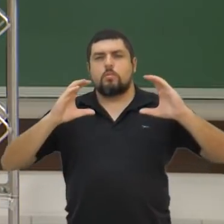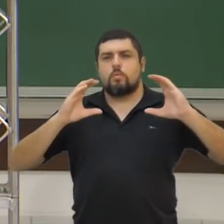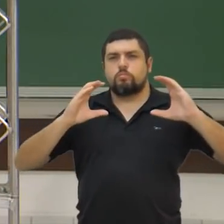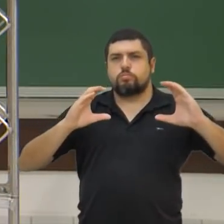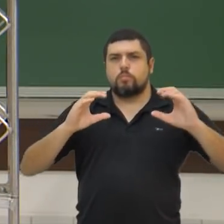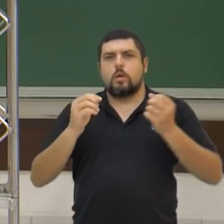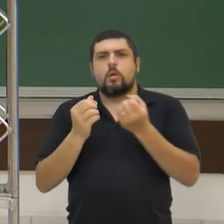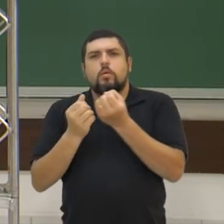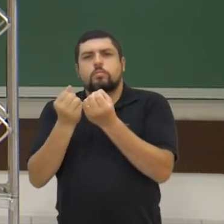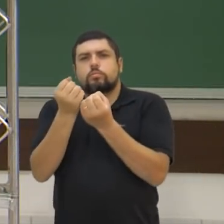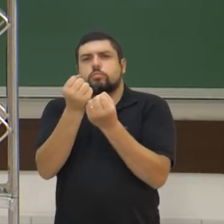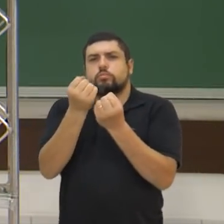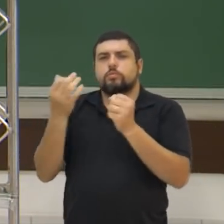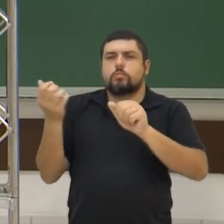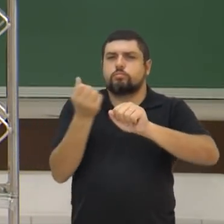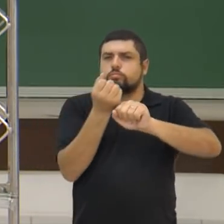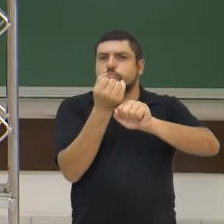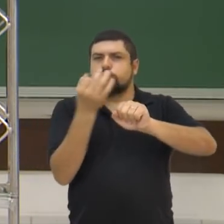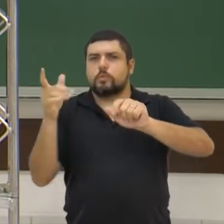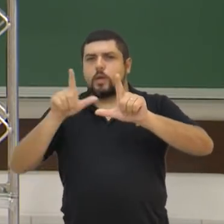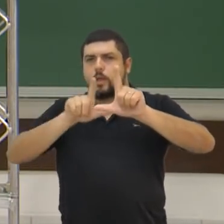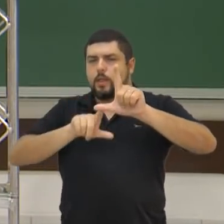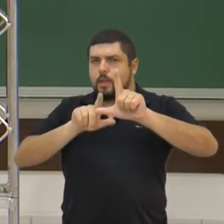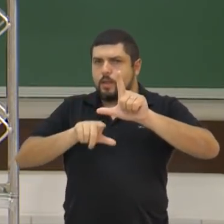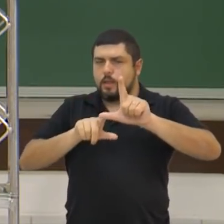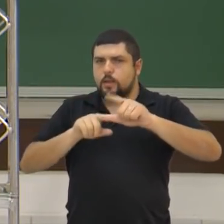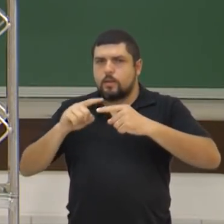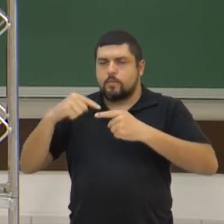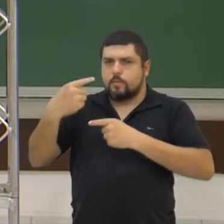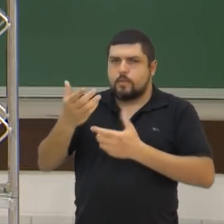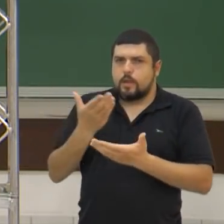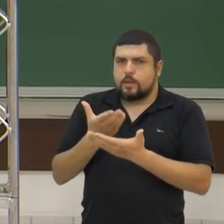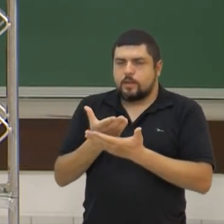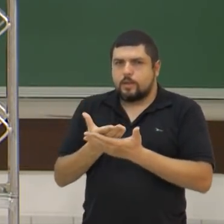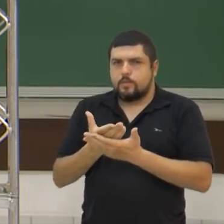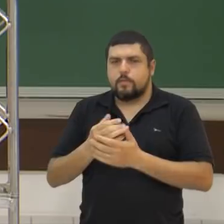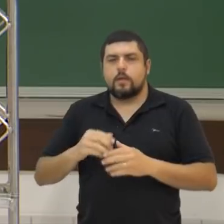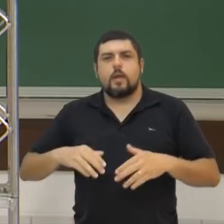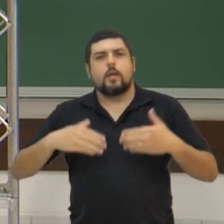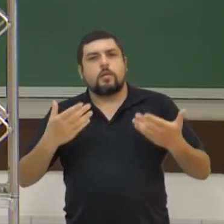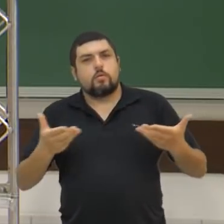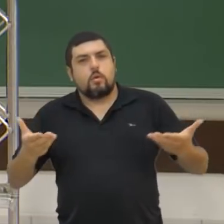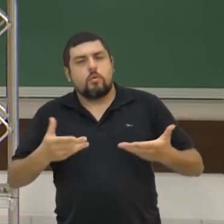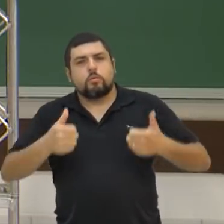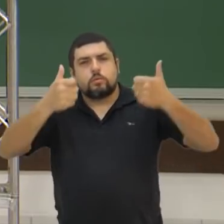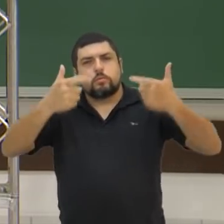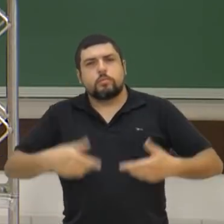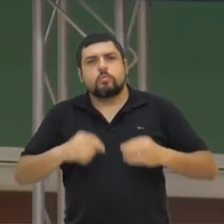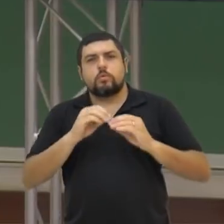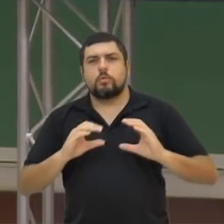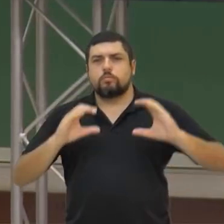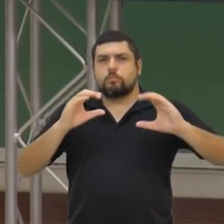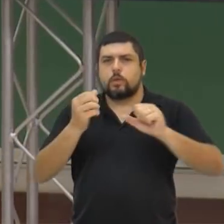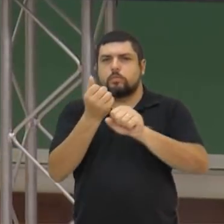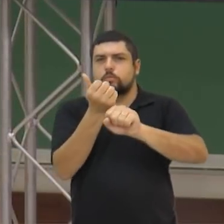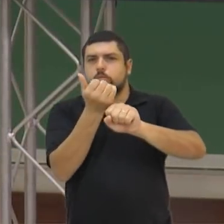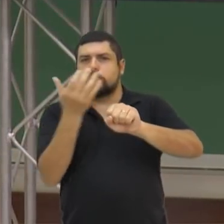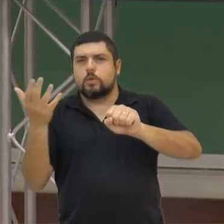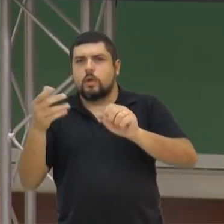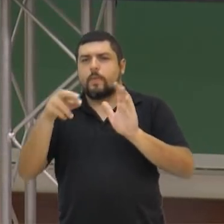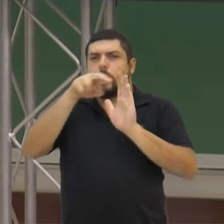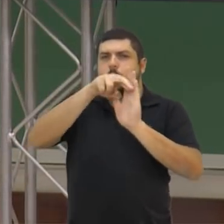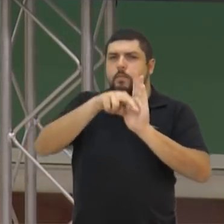não se preocupe se hoje você não entendeu tudo, na próxima aula tem mais, beleza? Então, nós vimos hoje equações exponenciais, propriedades